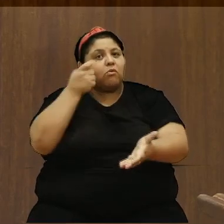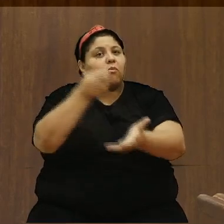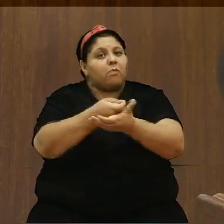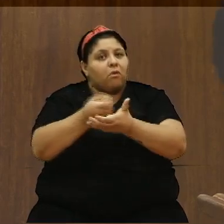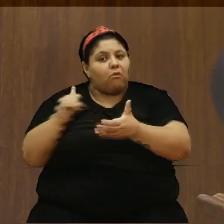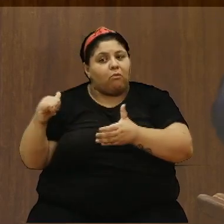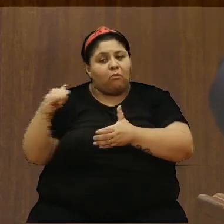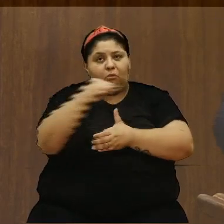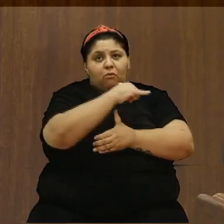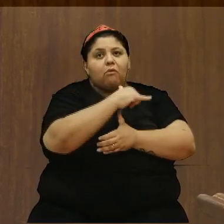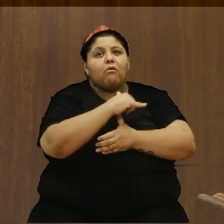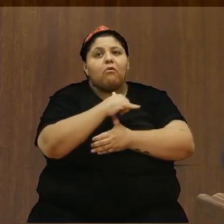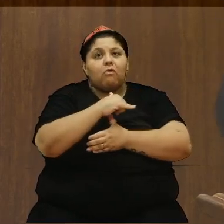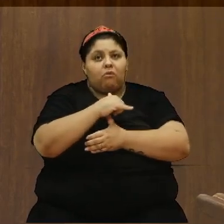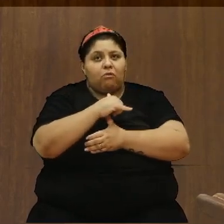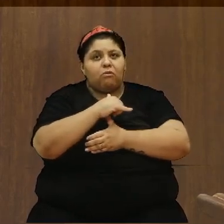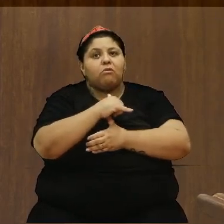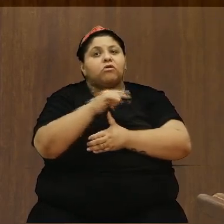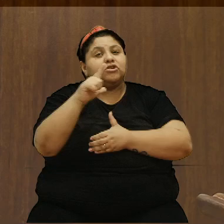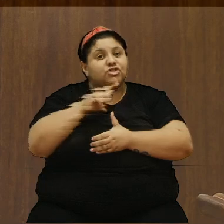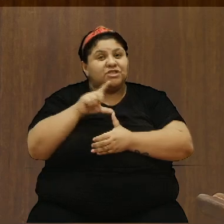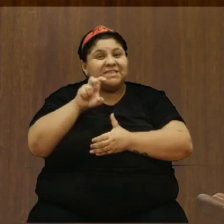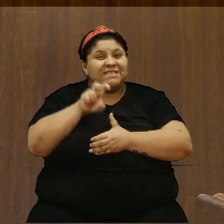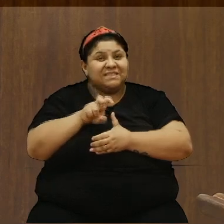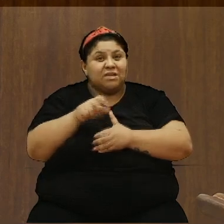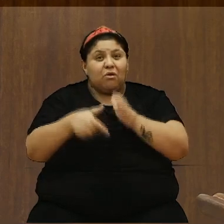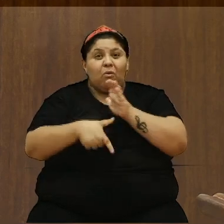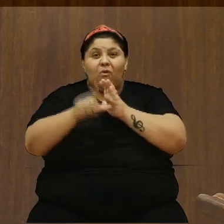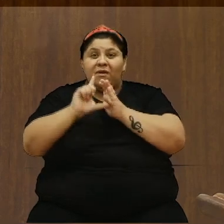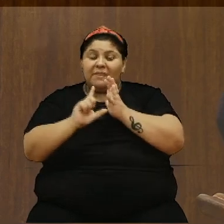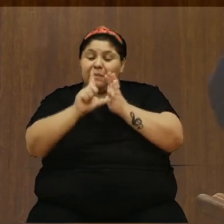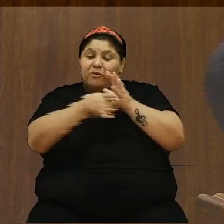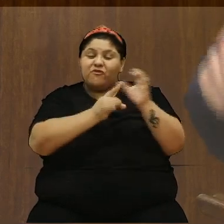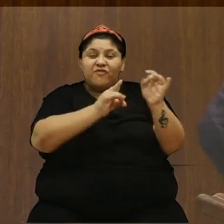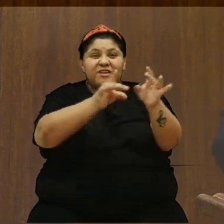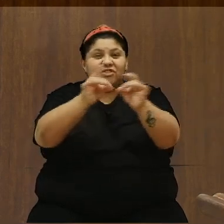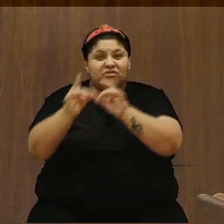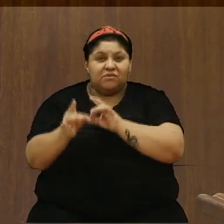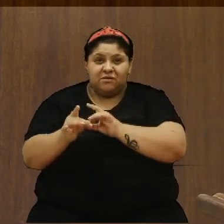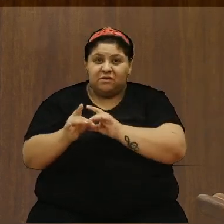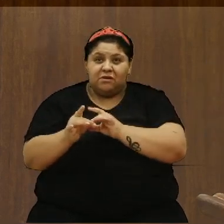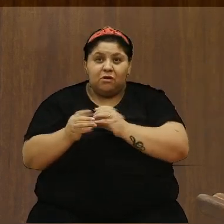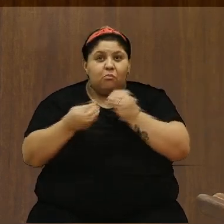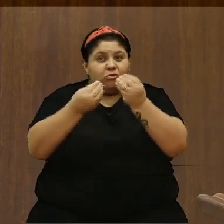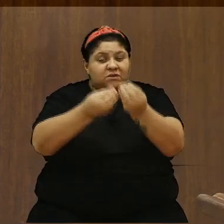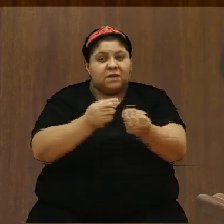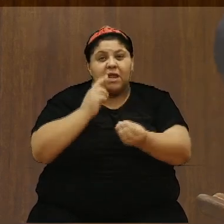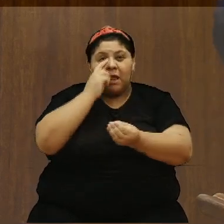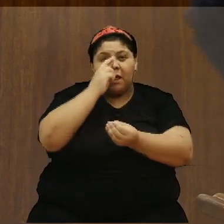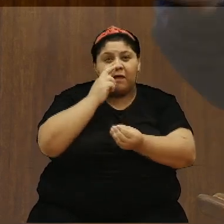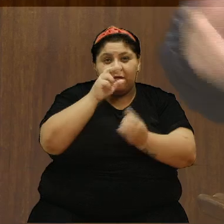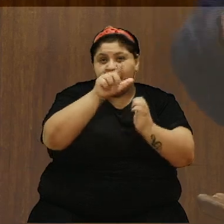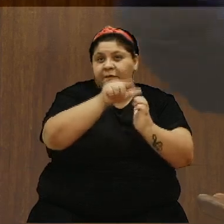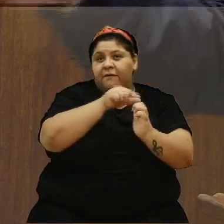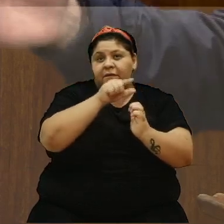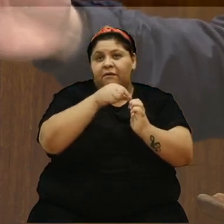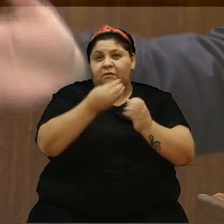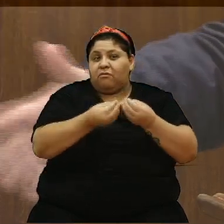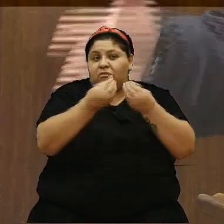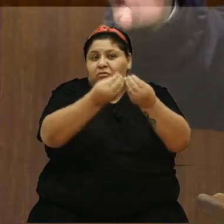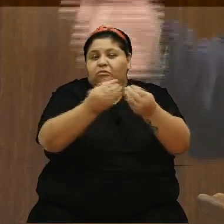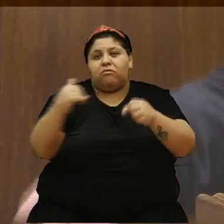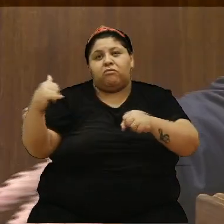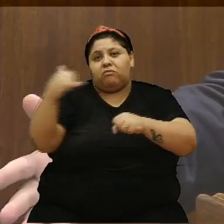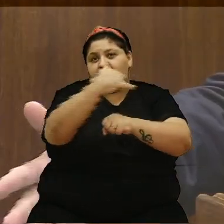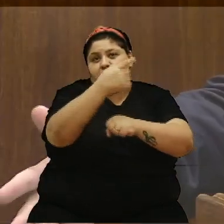aeronaves. Agora, o Rio Grande do Sul contava com 5 aeronaves que foram vendidas de forma infeliz, colocando em risco, necessitando que os empresários emprestassem os seus helicópteros